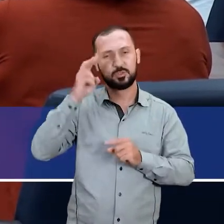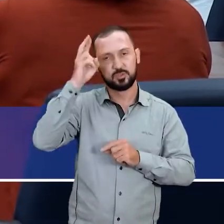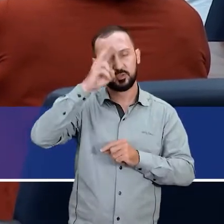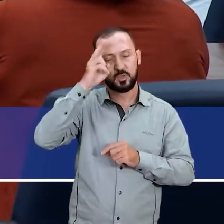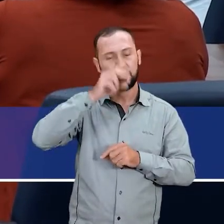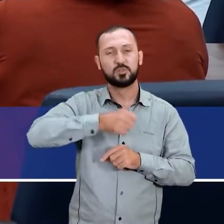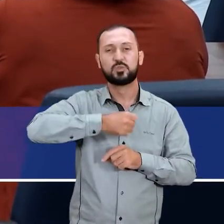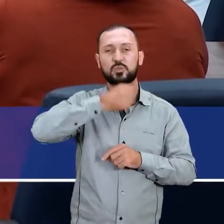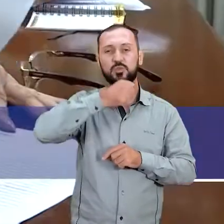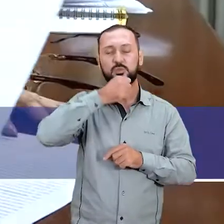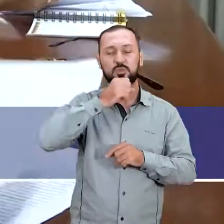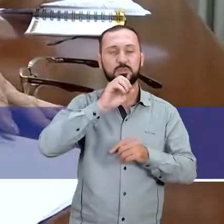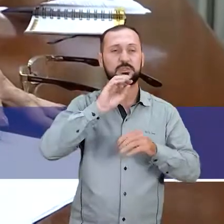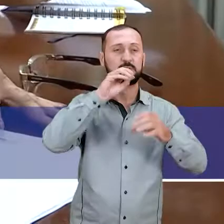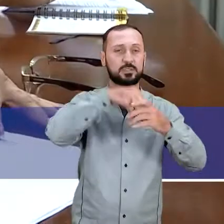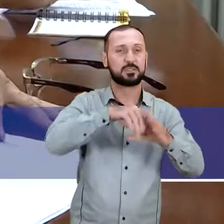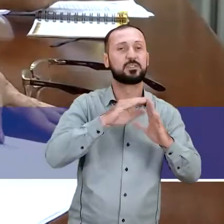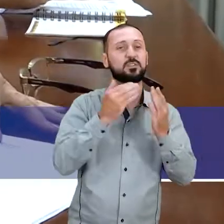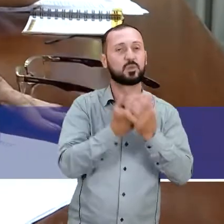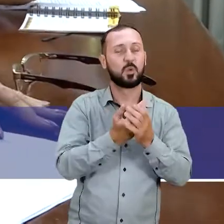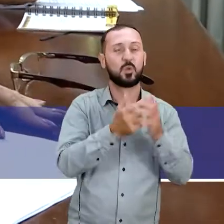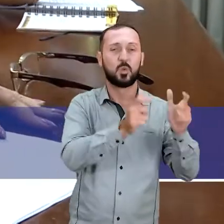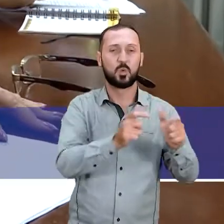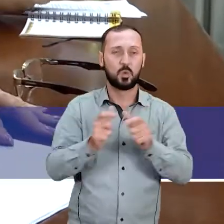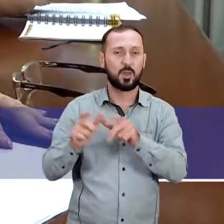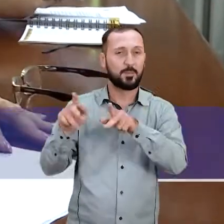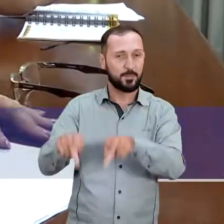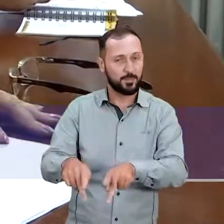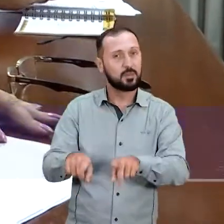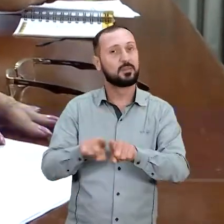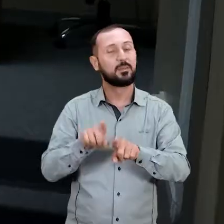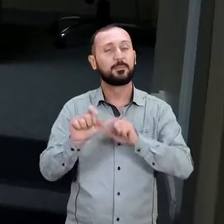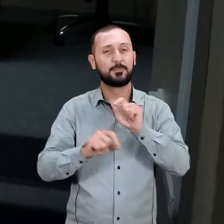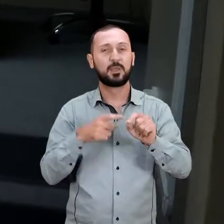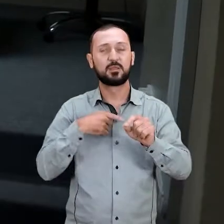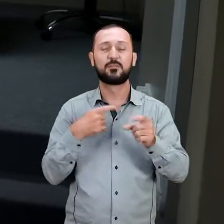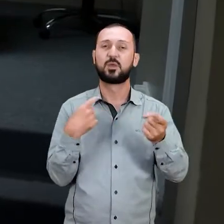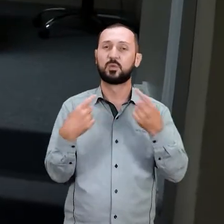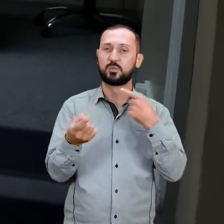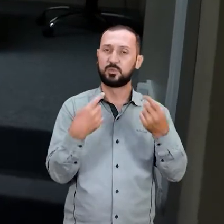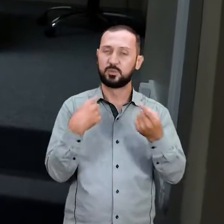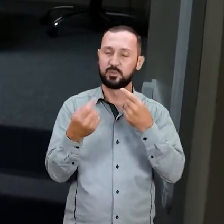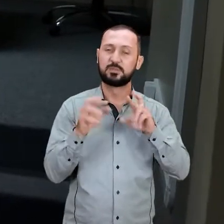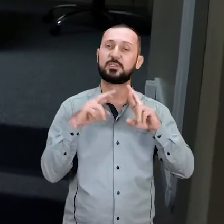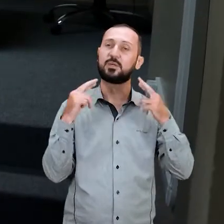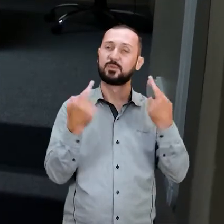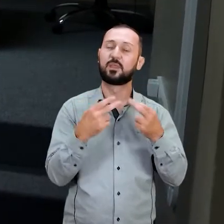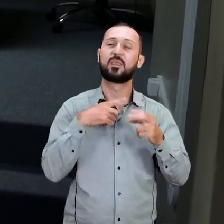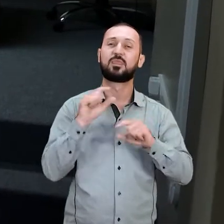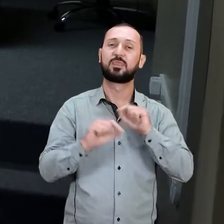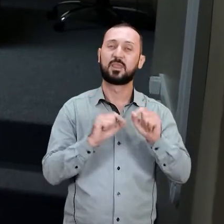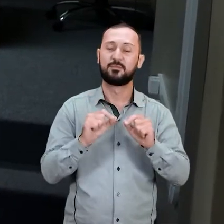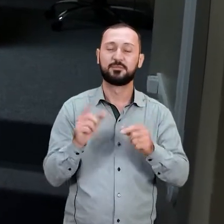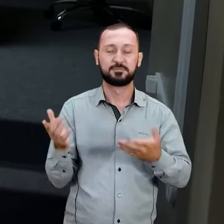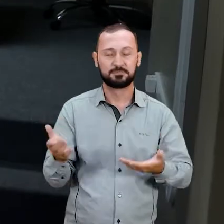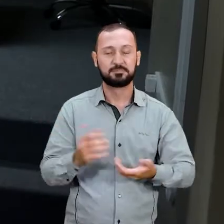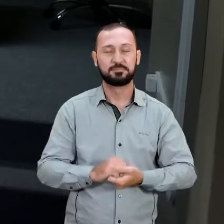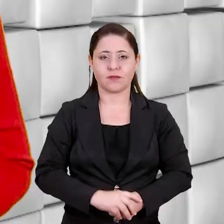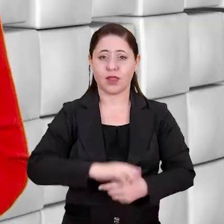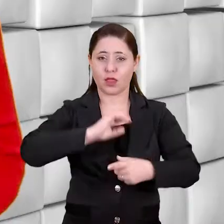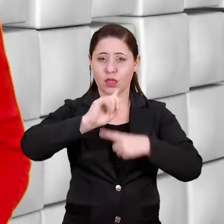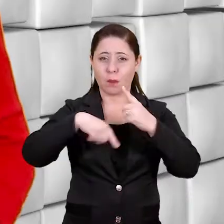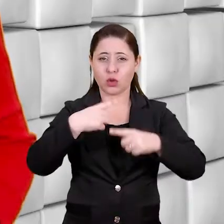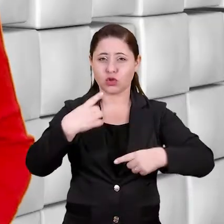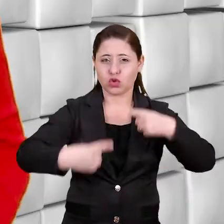de histórias por idosos em escolas e outros espaços públicos também rendeu debates na reunião realizada no